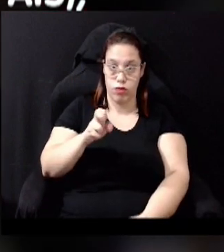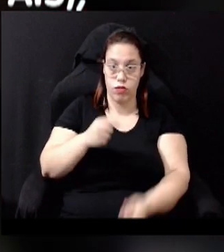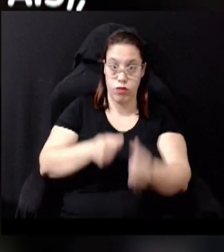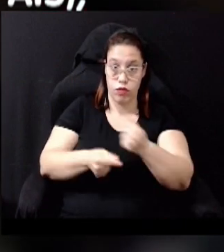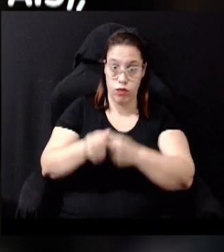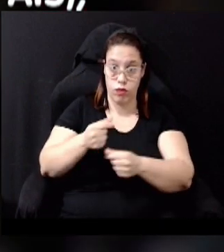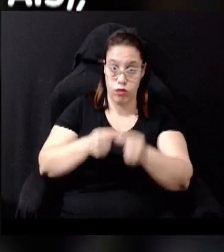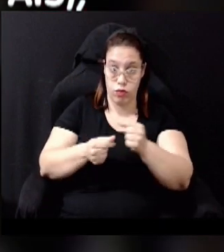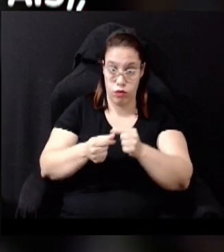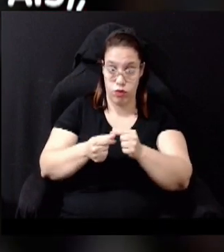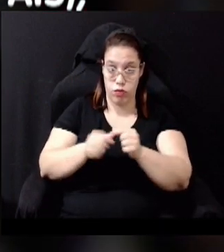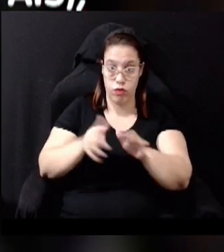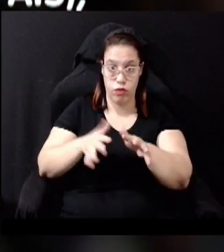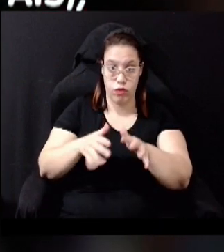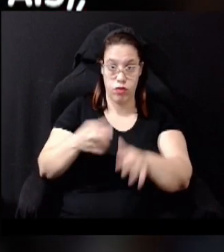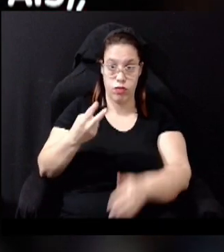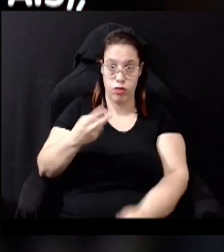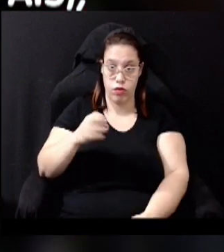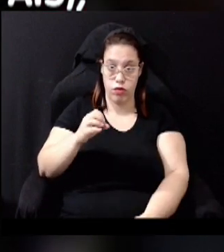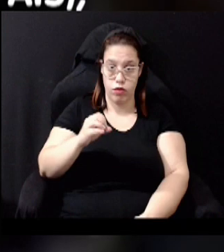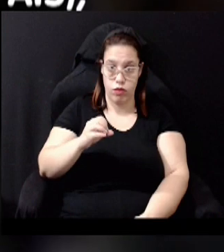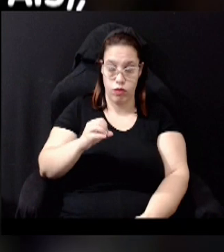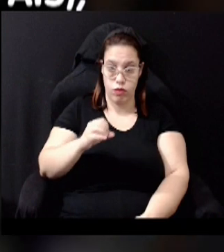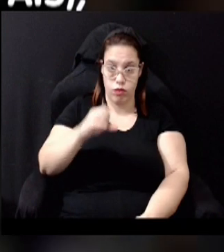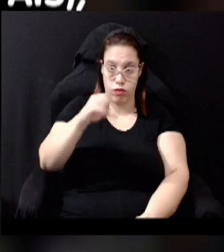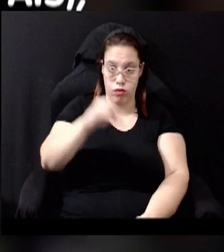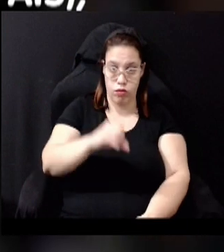o equivalente a R$